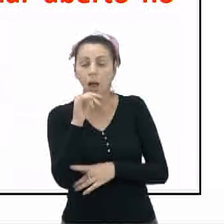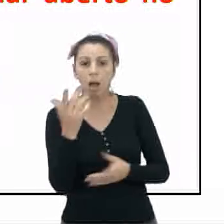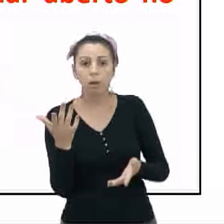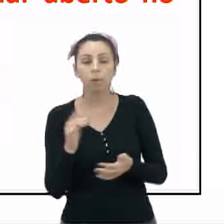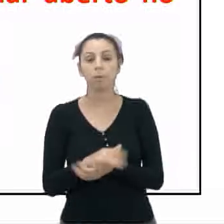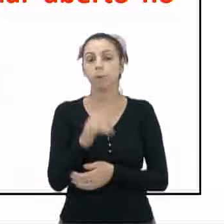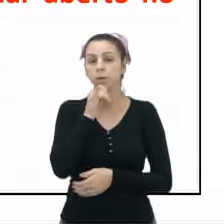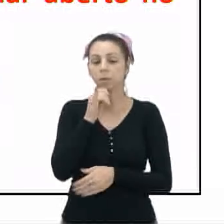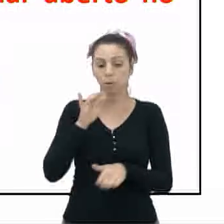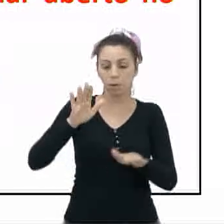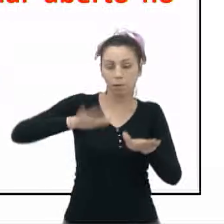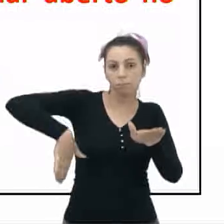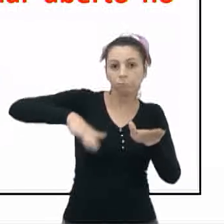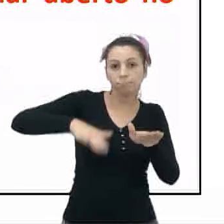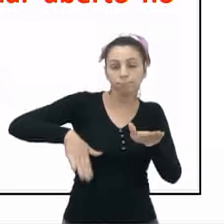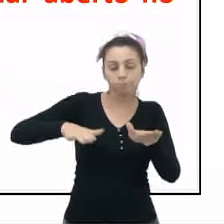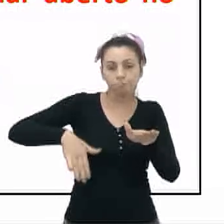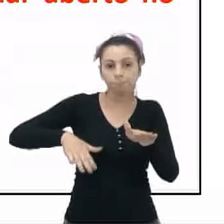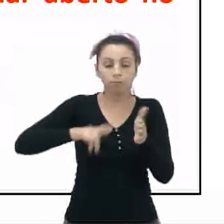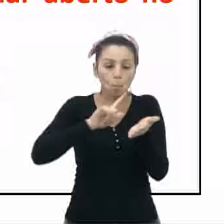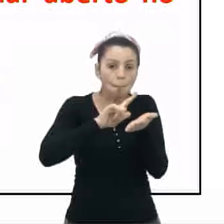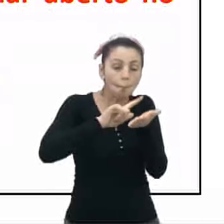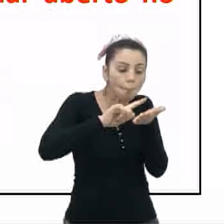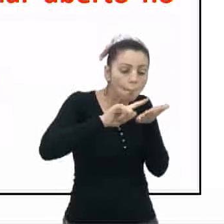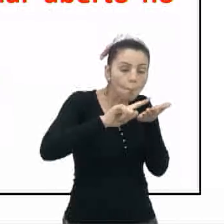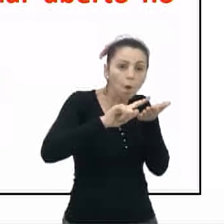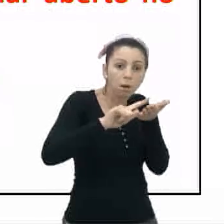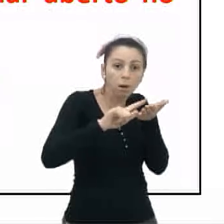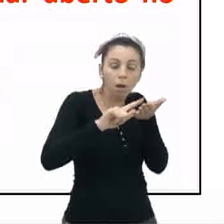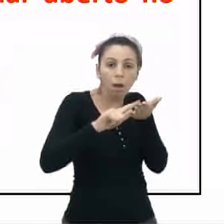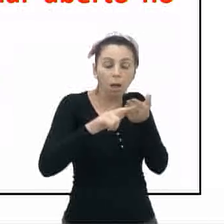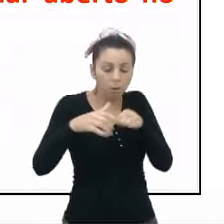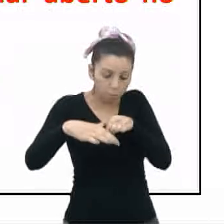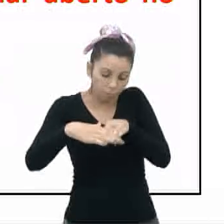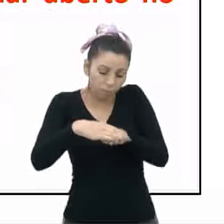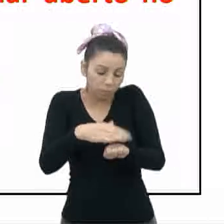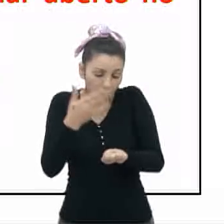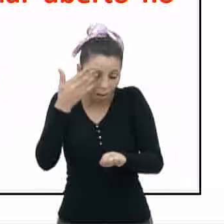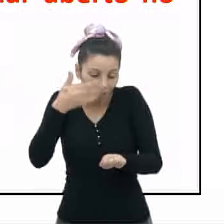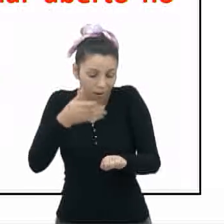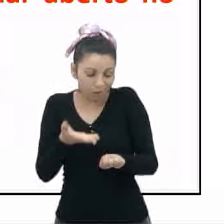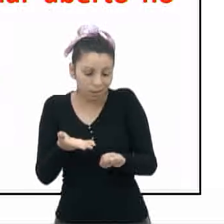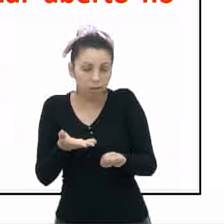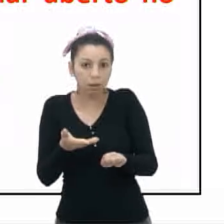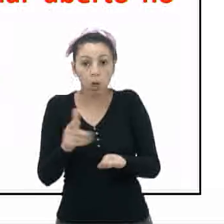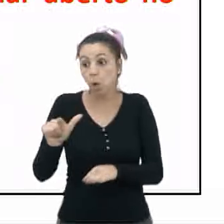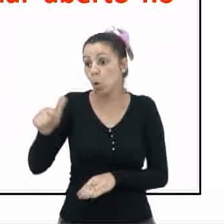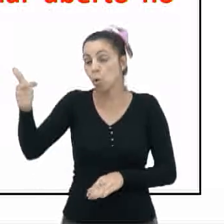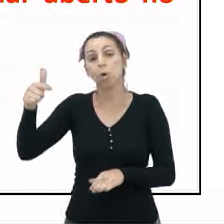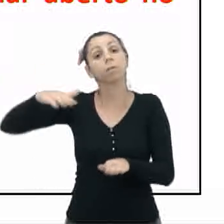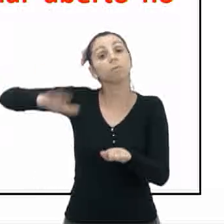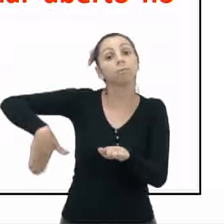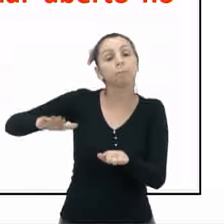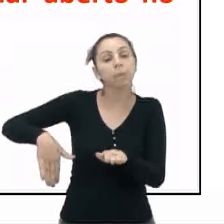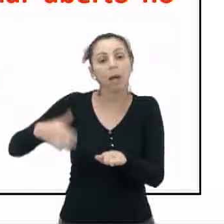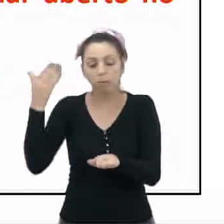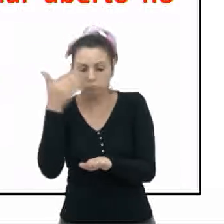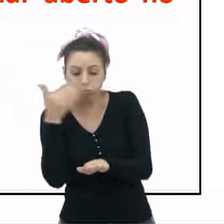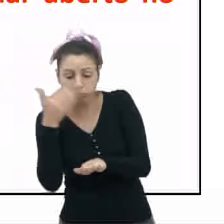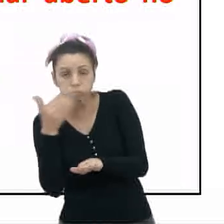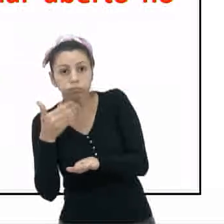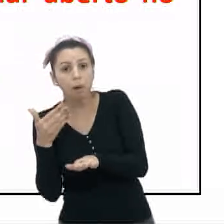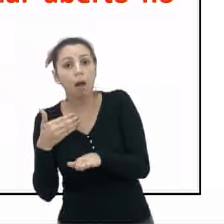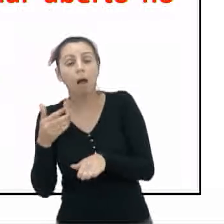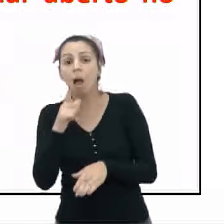praia e você acha a praia tão limpinha, você consegue ver o teu pé dentro da água. Daí você vai para uma outra e você já não vê mais nada. É devido a